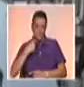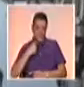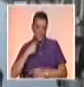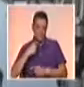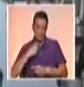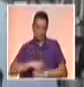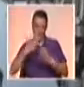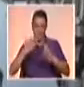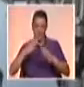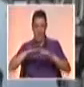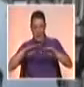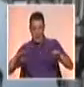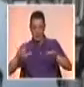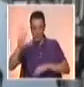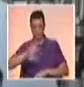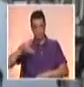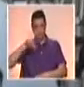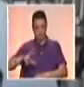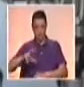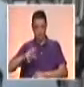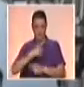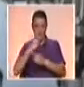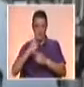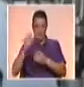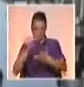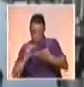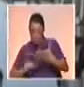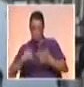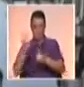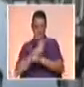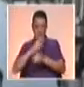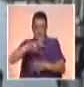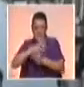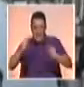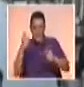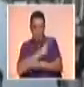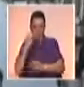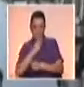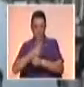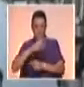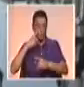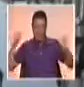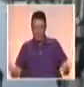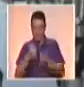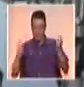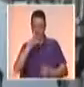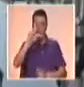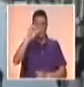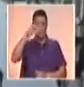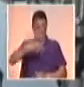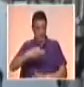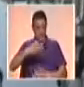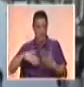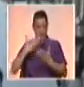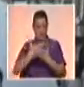grande a nível nacional da bibliografia, de material que divulga a língua gestual e que